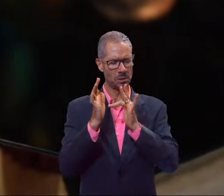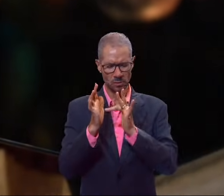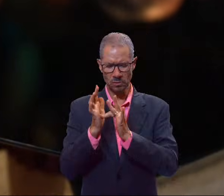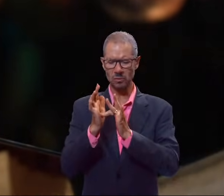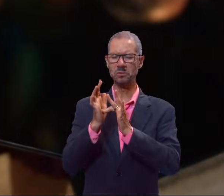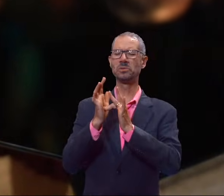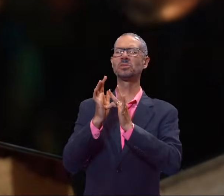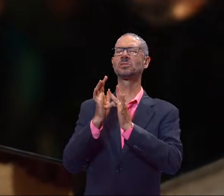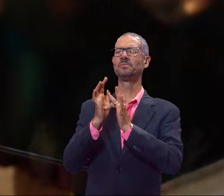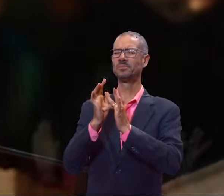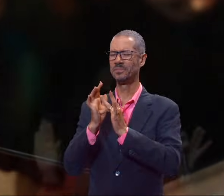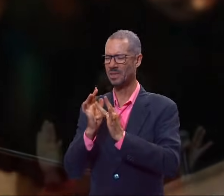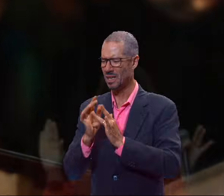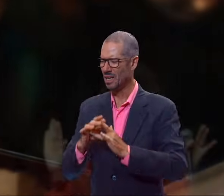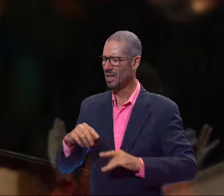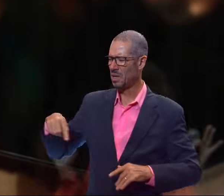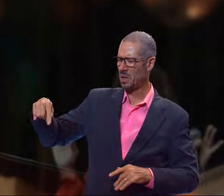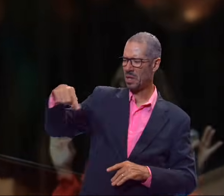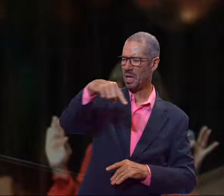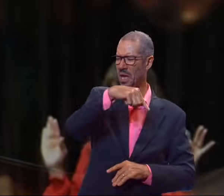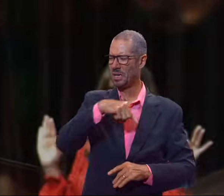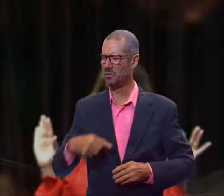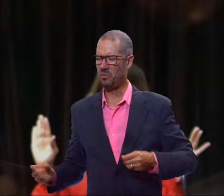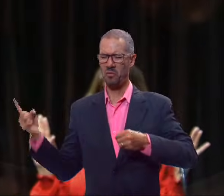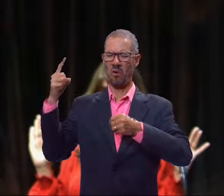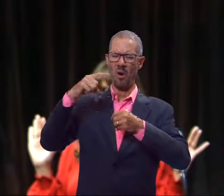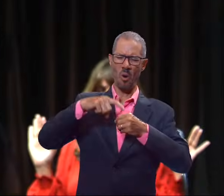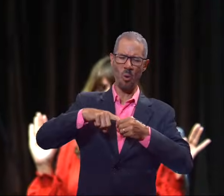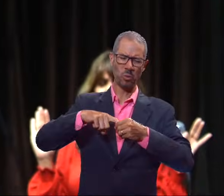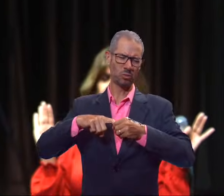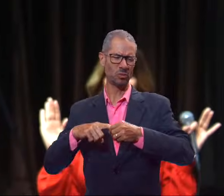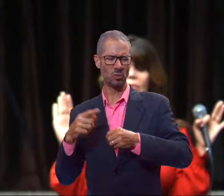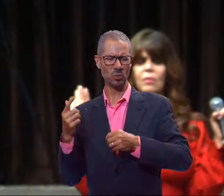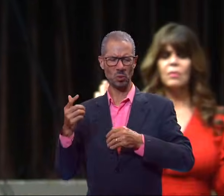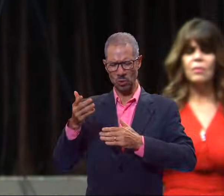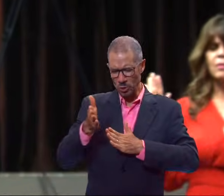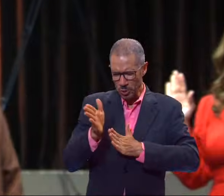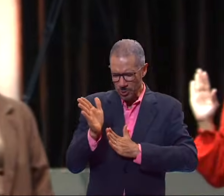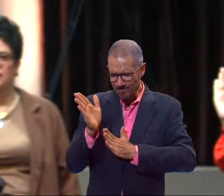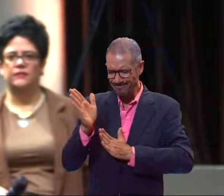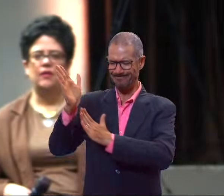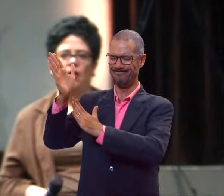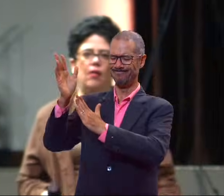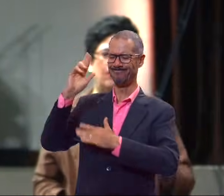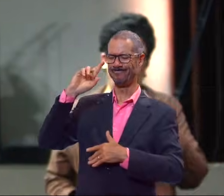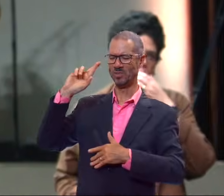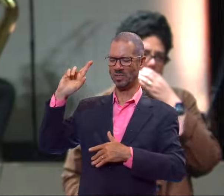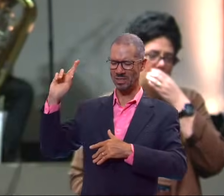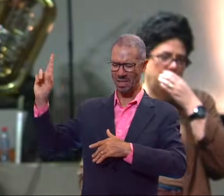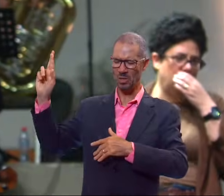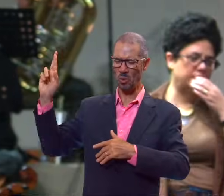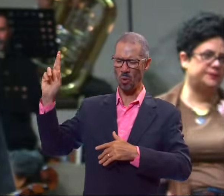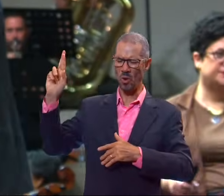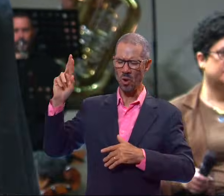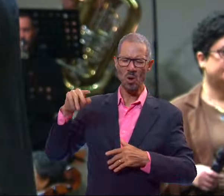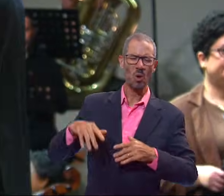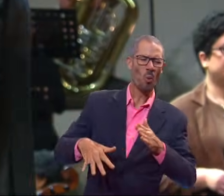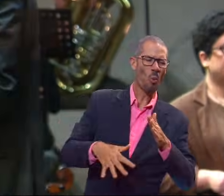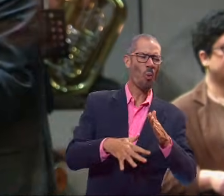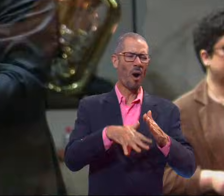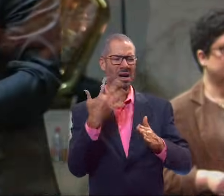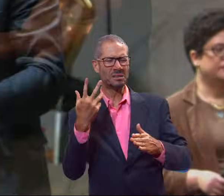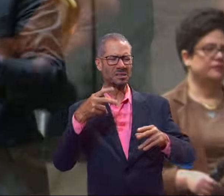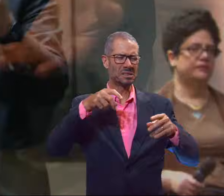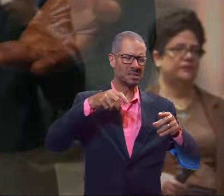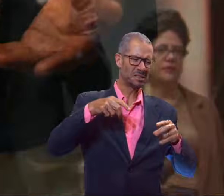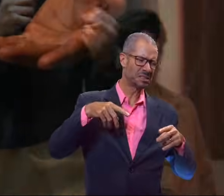que eles voltem para os caminhos do Senhor. Alguns não conhecem a Jesus, outros estão